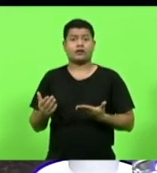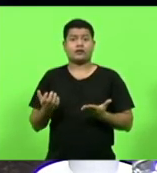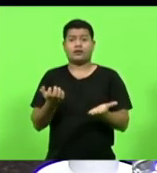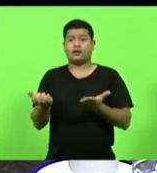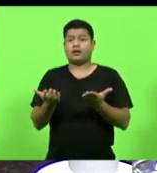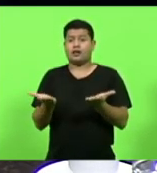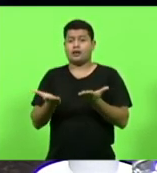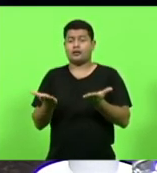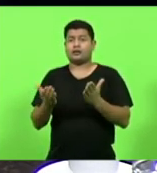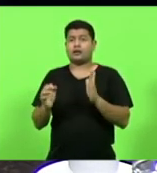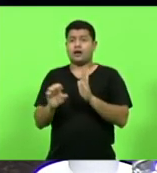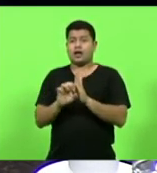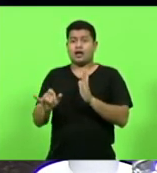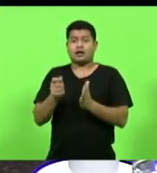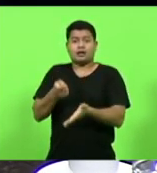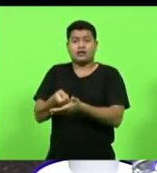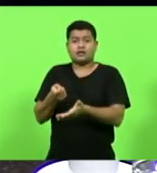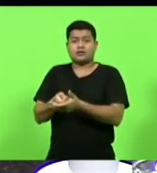essa capacidade.